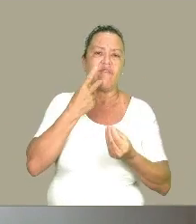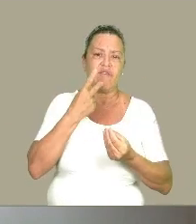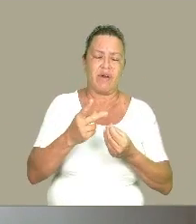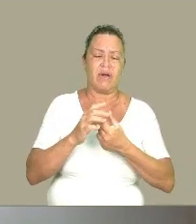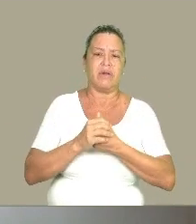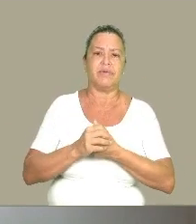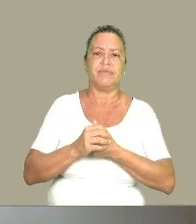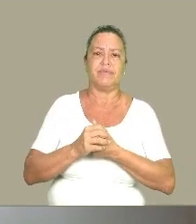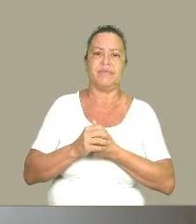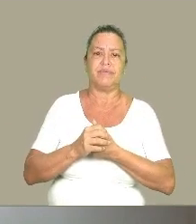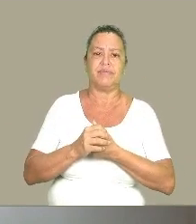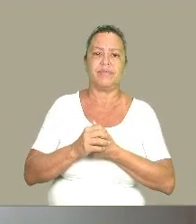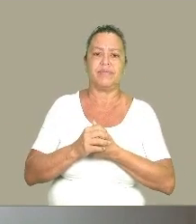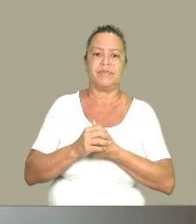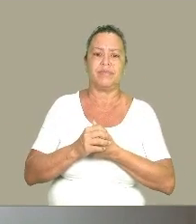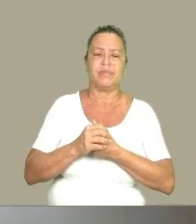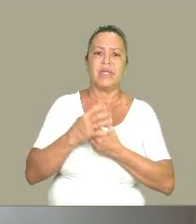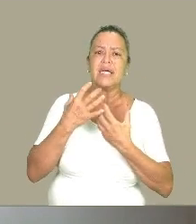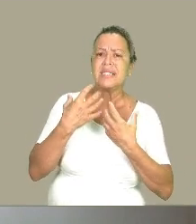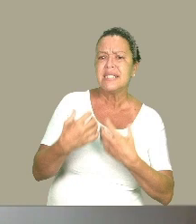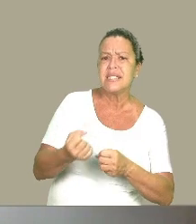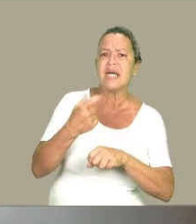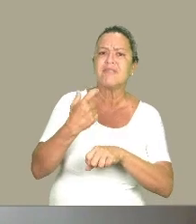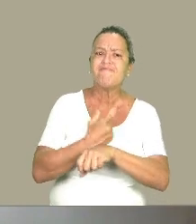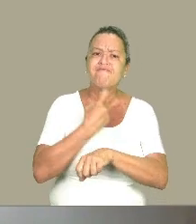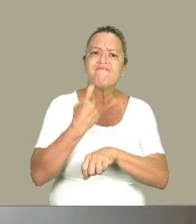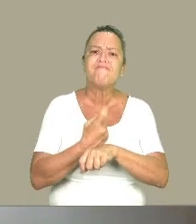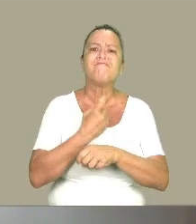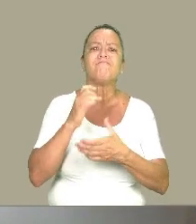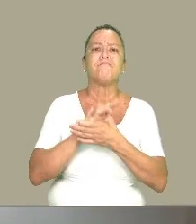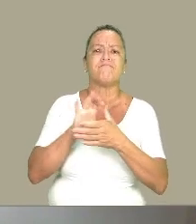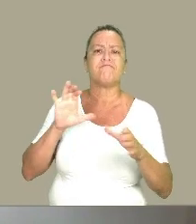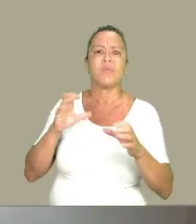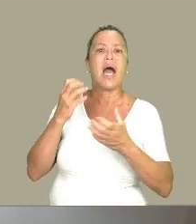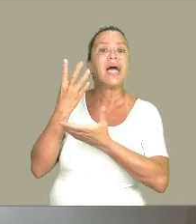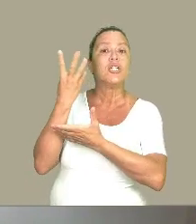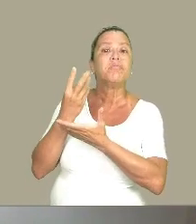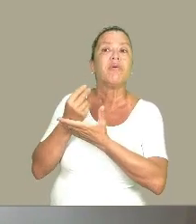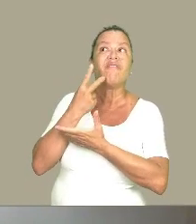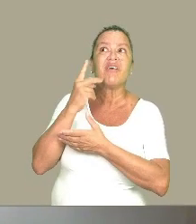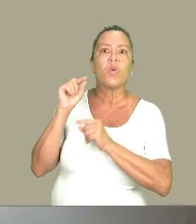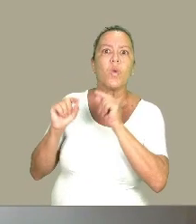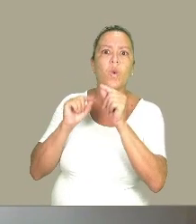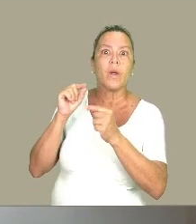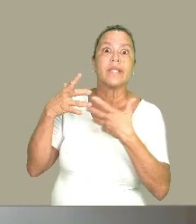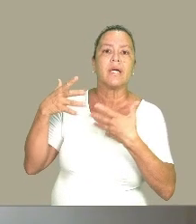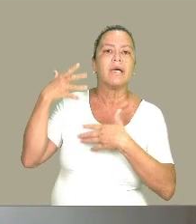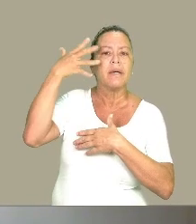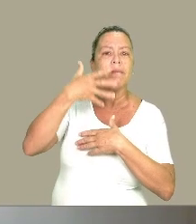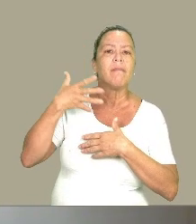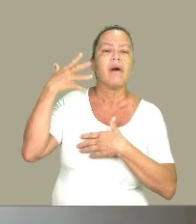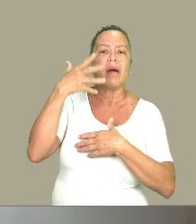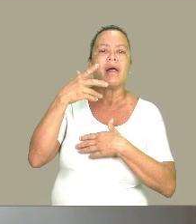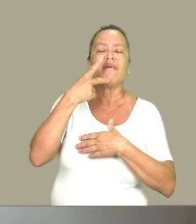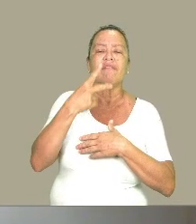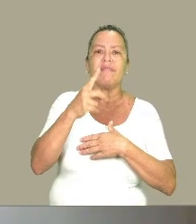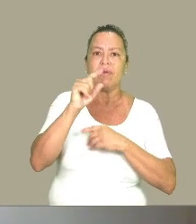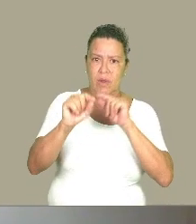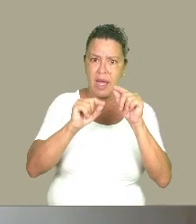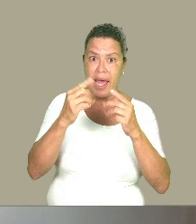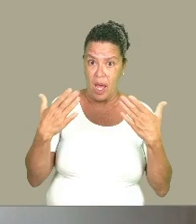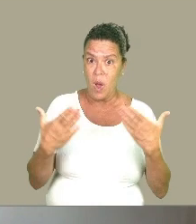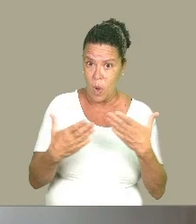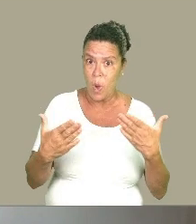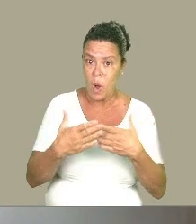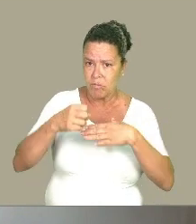ou tolera a separação conjugal? Essa palestra, ela tem como ponto de partida